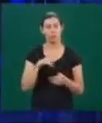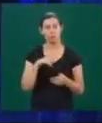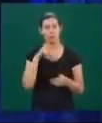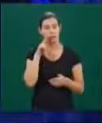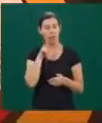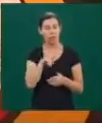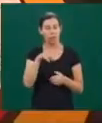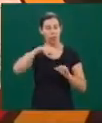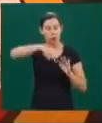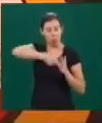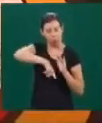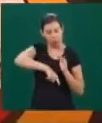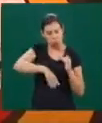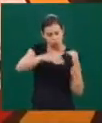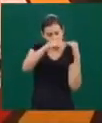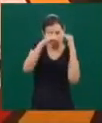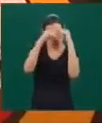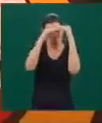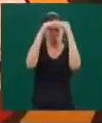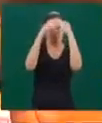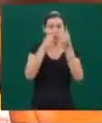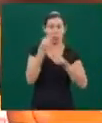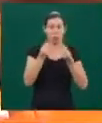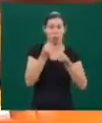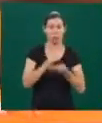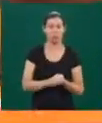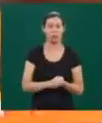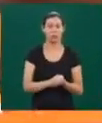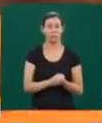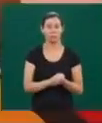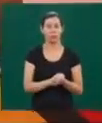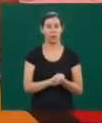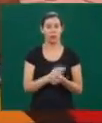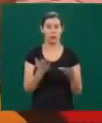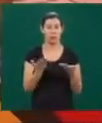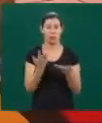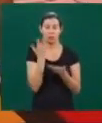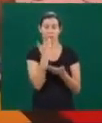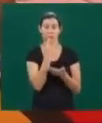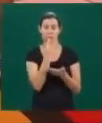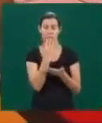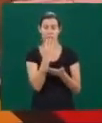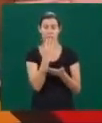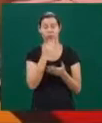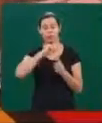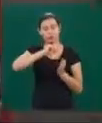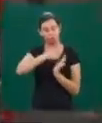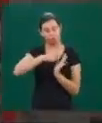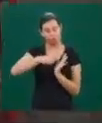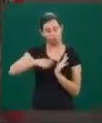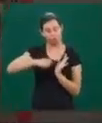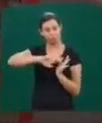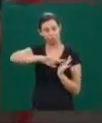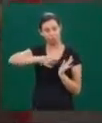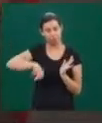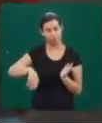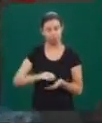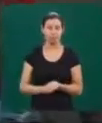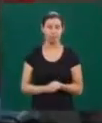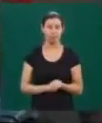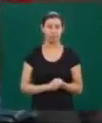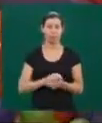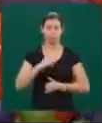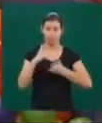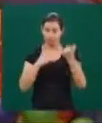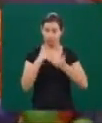mar. Mas não acabou, hein? Hora de colocar um pouco de cor nesses desenhos. Opções de brincadeiras